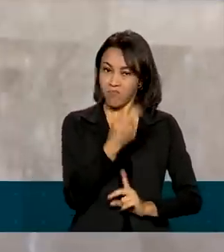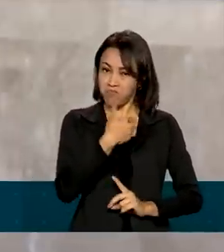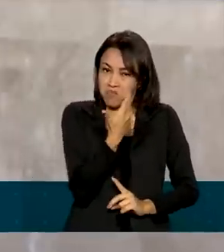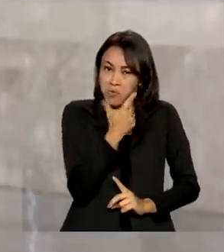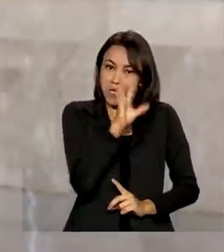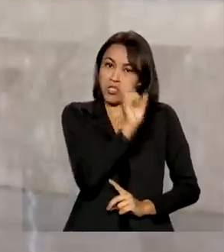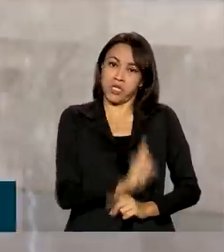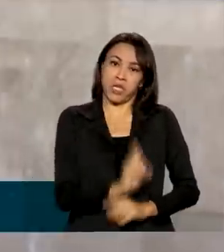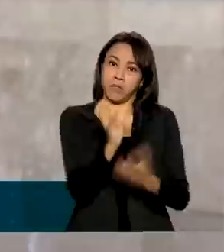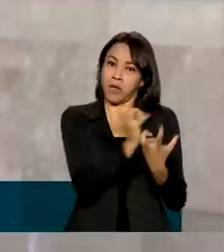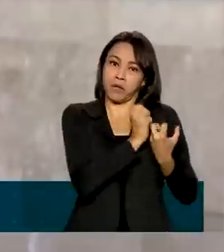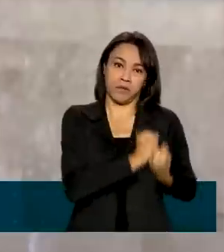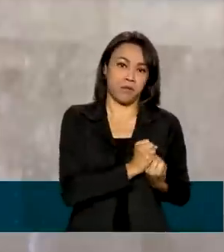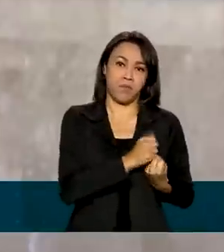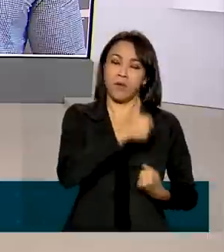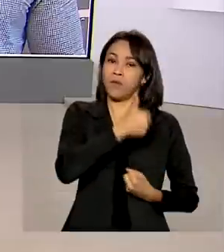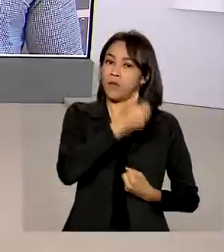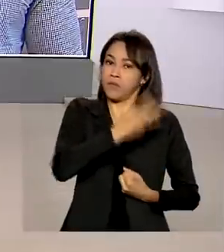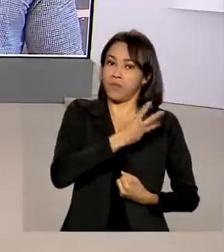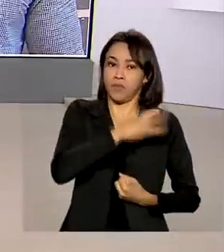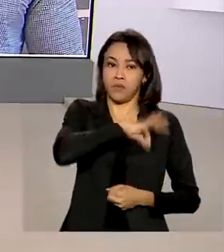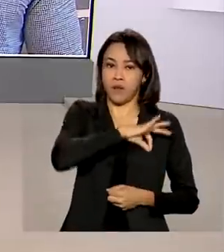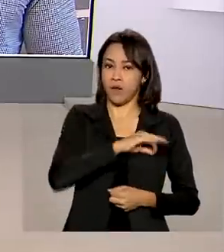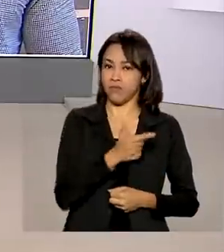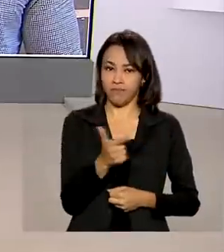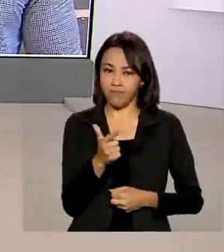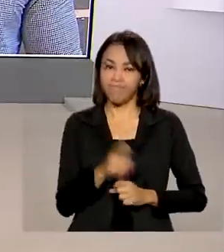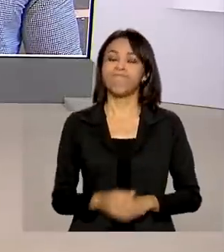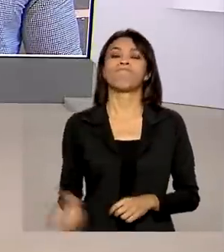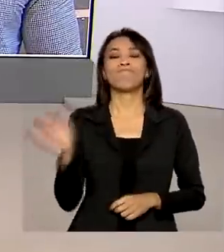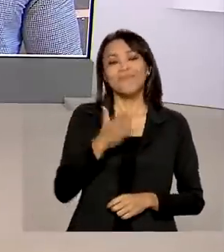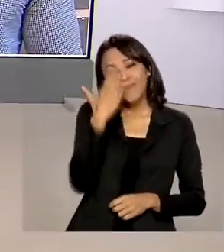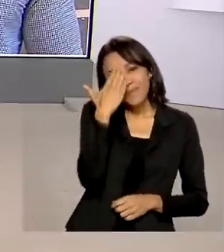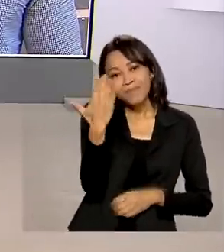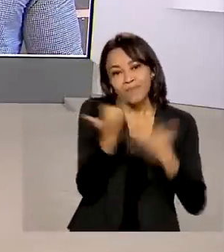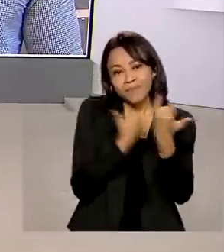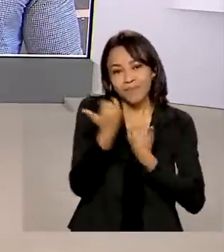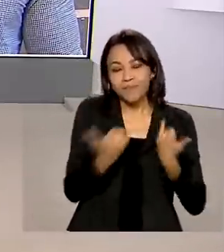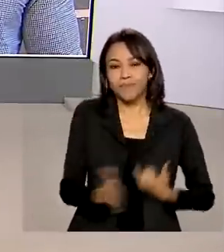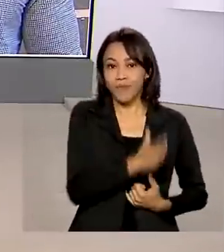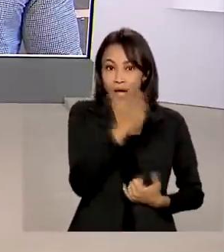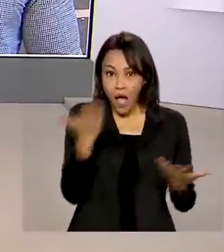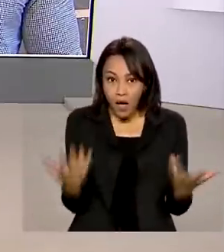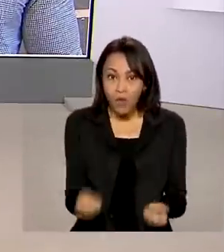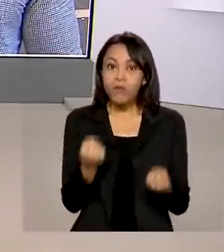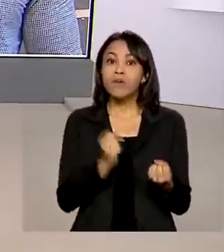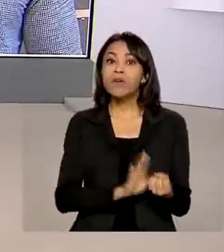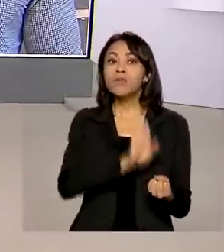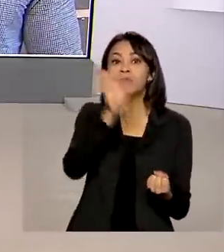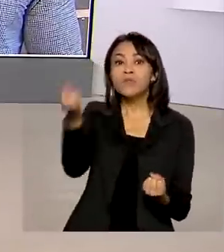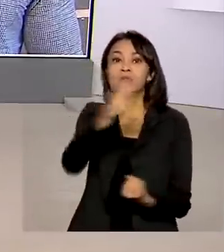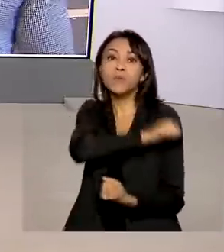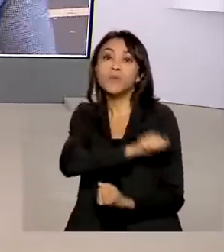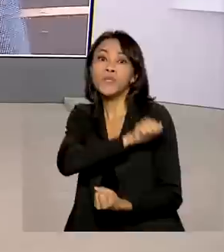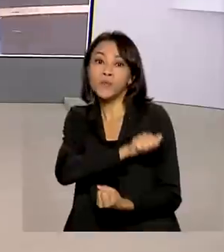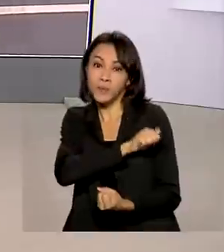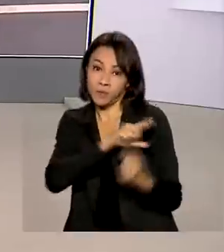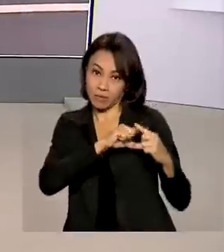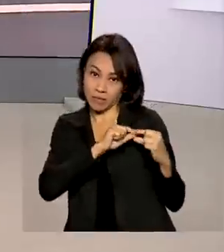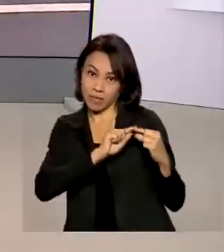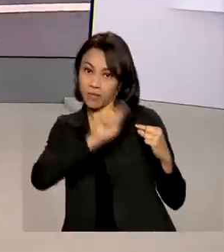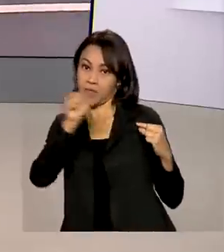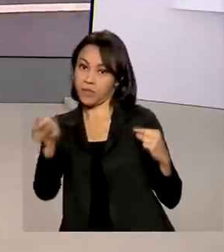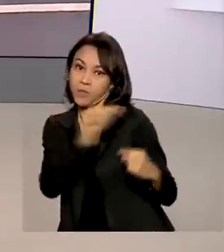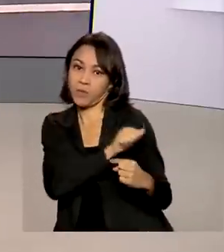ao 13º. Renata, com você. Tá certo, Glauco. Obrigada pelas suas informações. E olha, de Brasília, vamos ao Rio de Janeiro. O presidente Jair